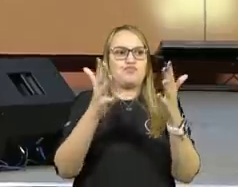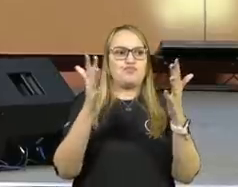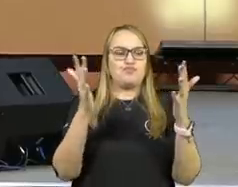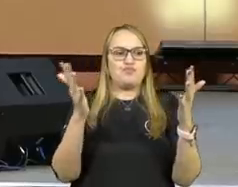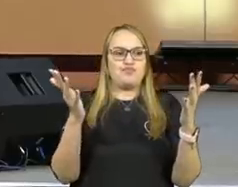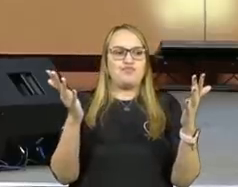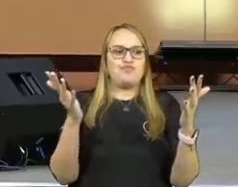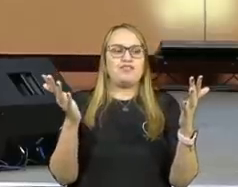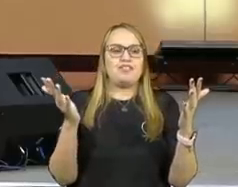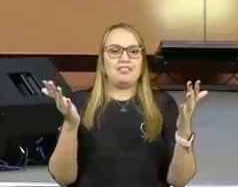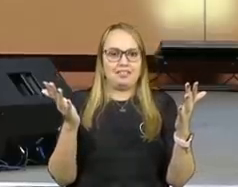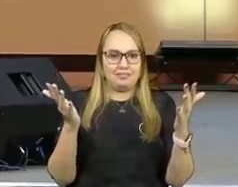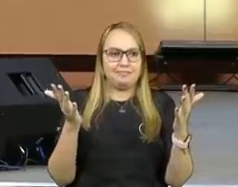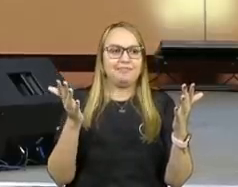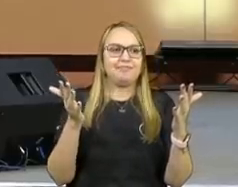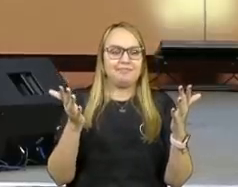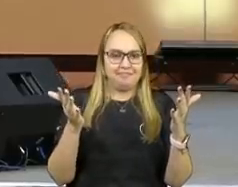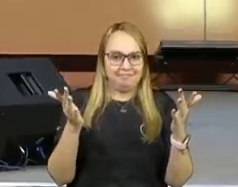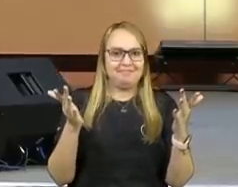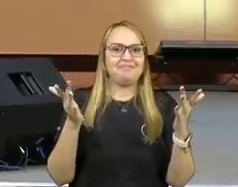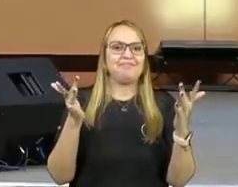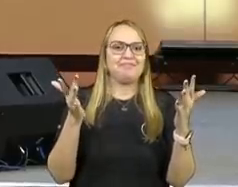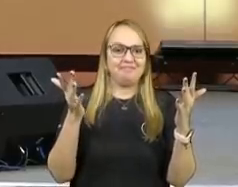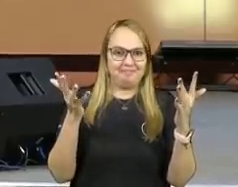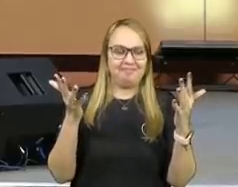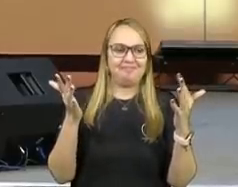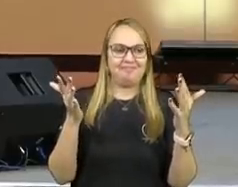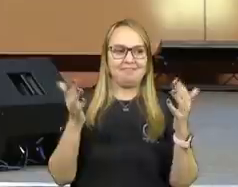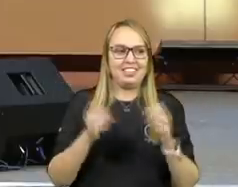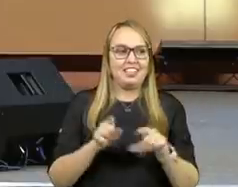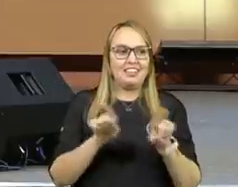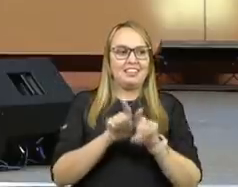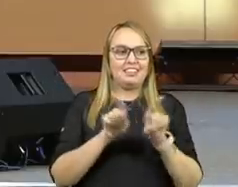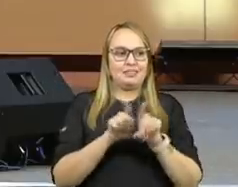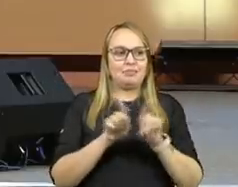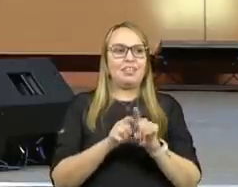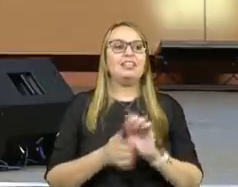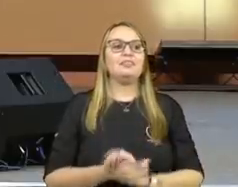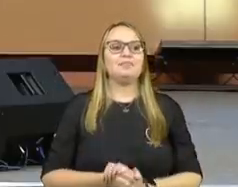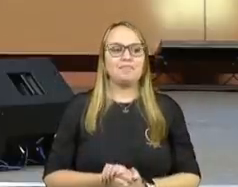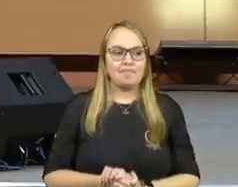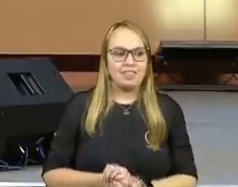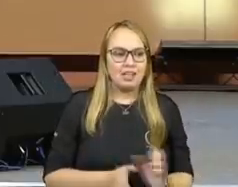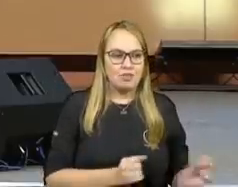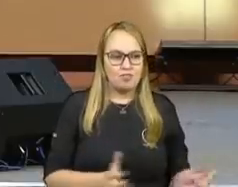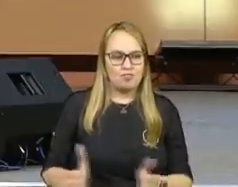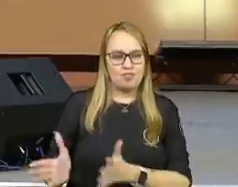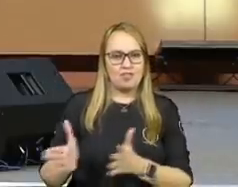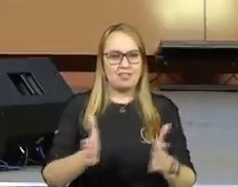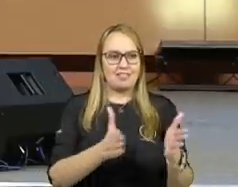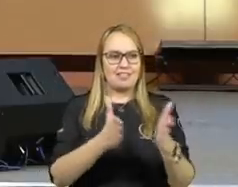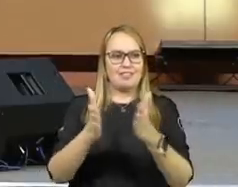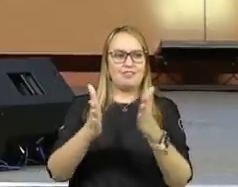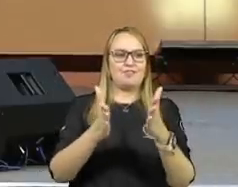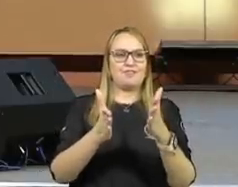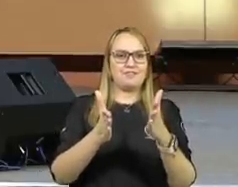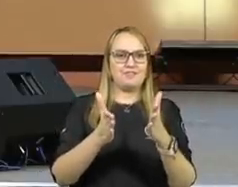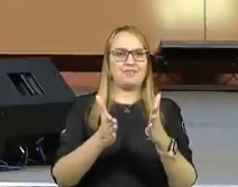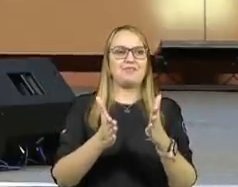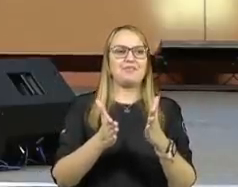de Sartã, e as que desciam ao mar das Campinas, que é o mar salgado, faltavam de todas, de todo,